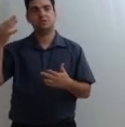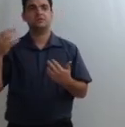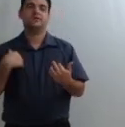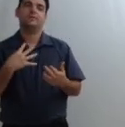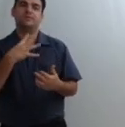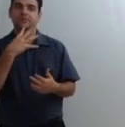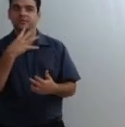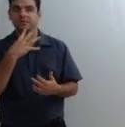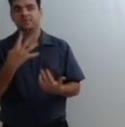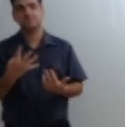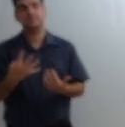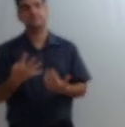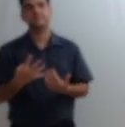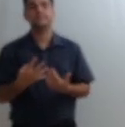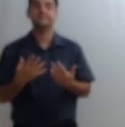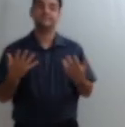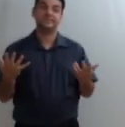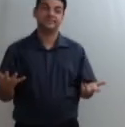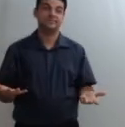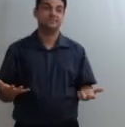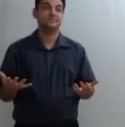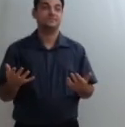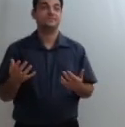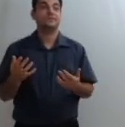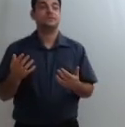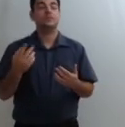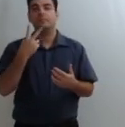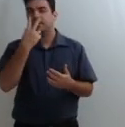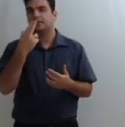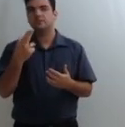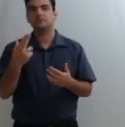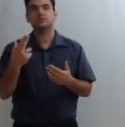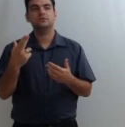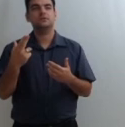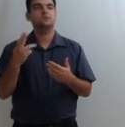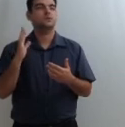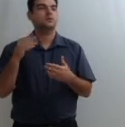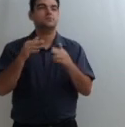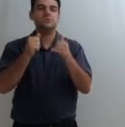conhecimento. Esse agravo regimental foi adiado já,